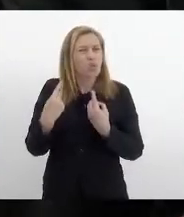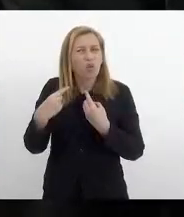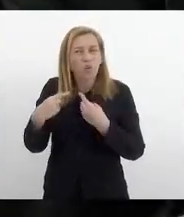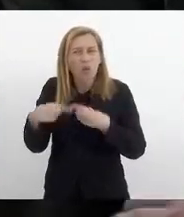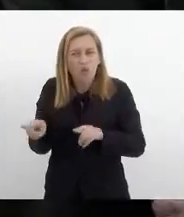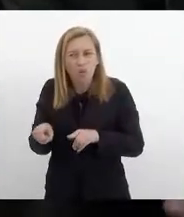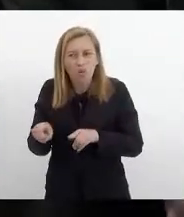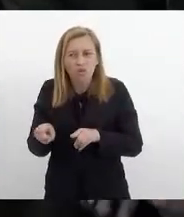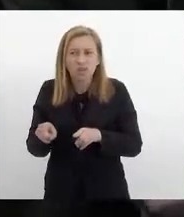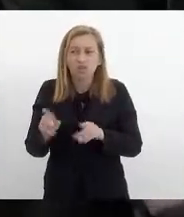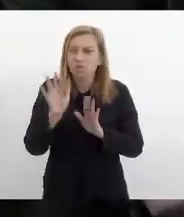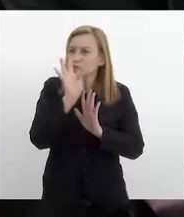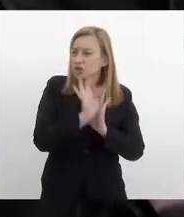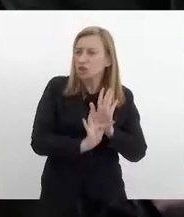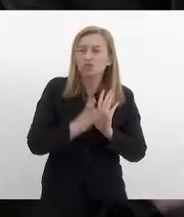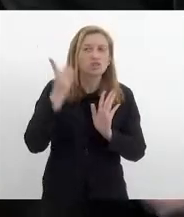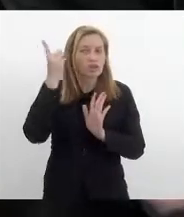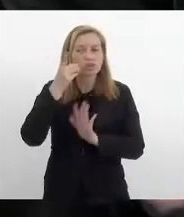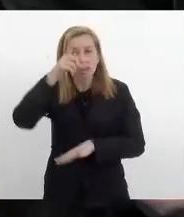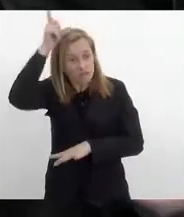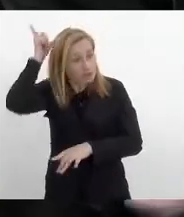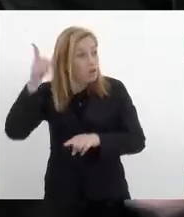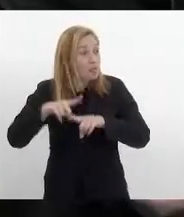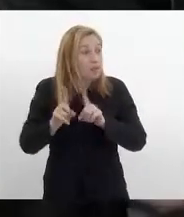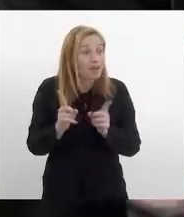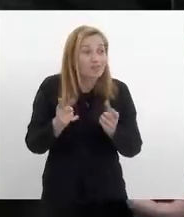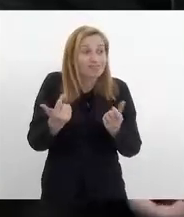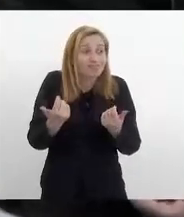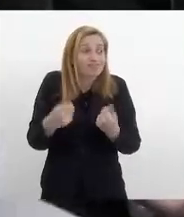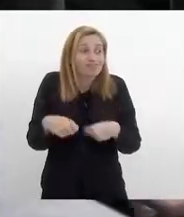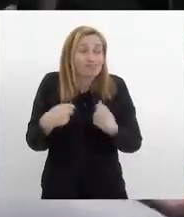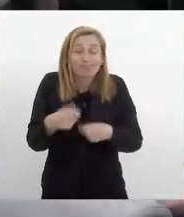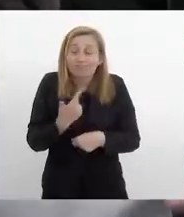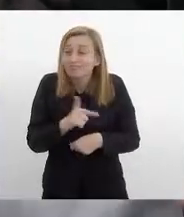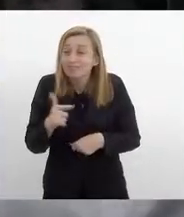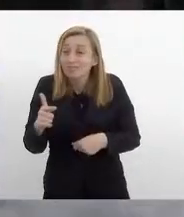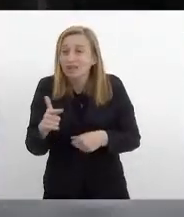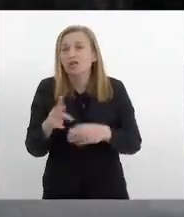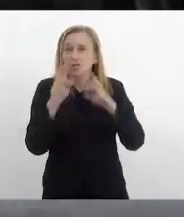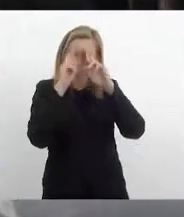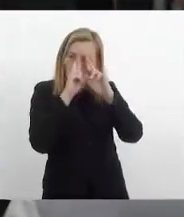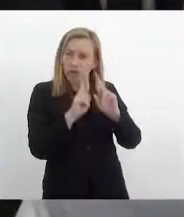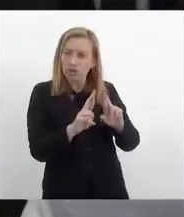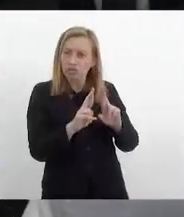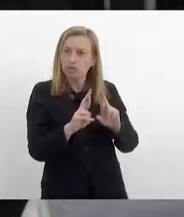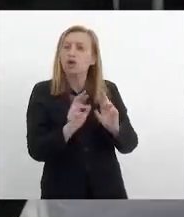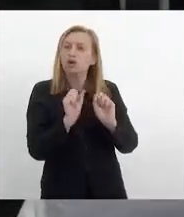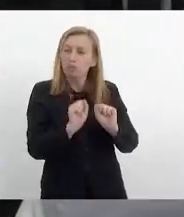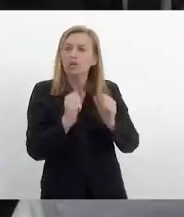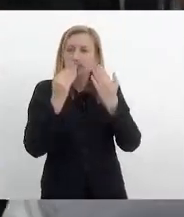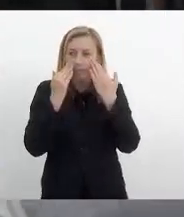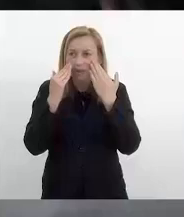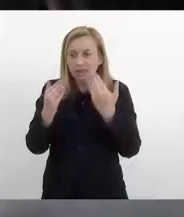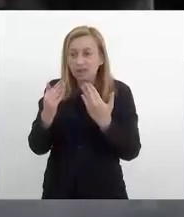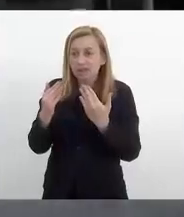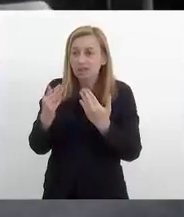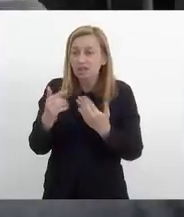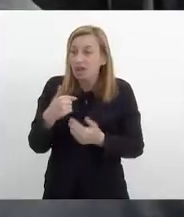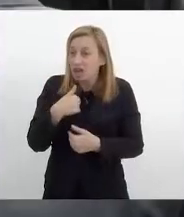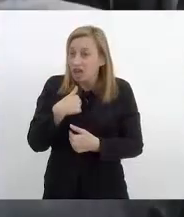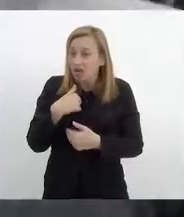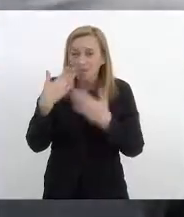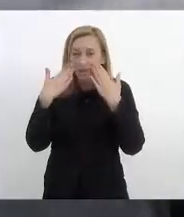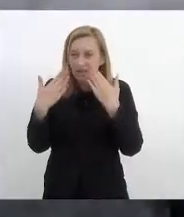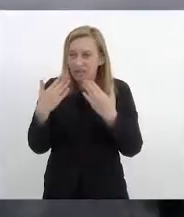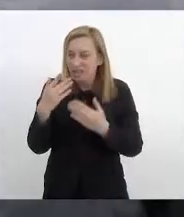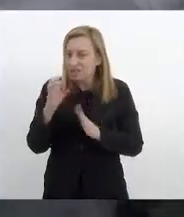do deputado Luiz Paulo no parecer, mas não há necessidade... Com todo respeito, ele pode ser apresentado, porque não fui só eu que